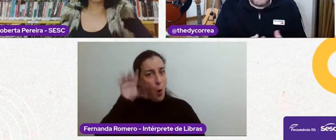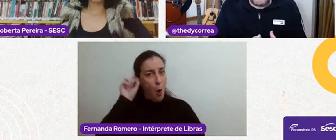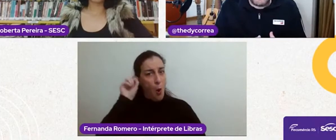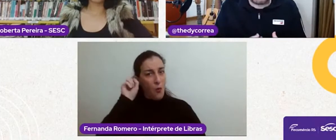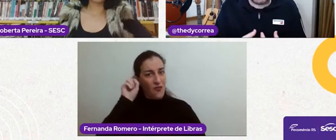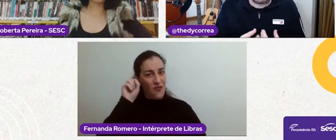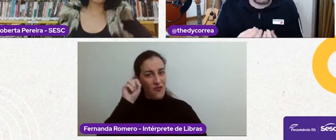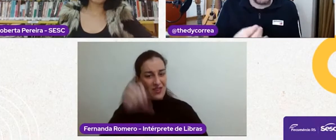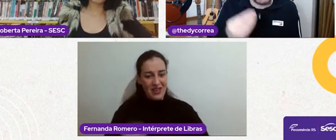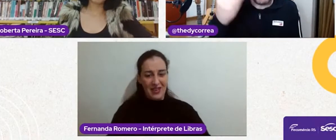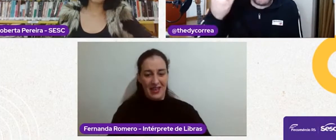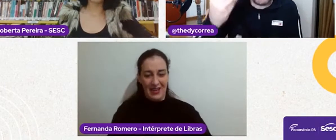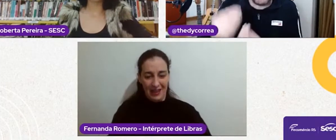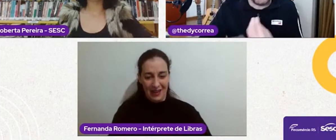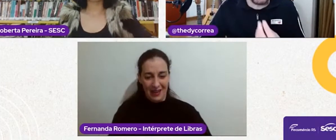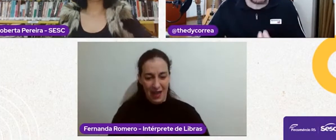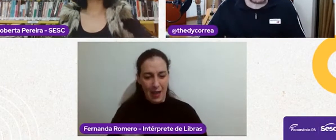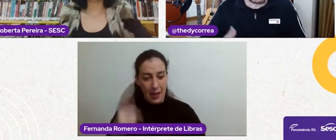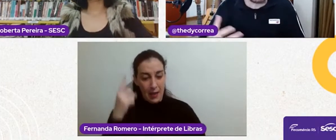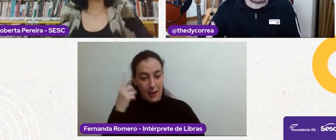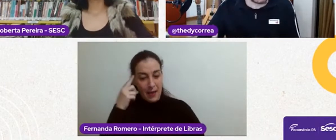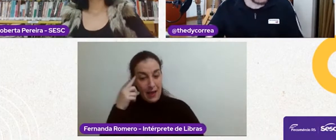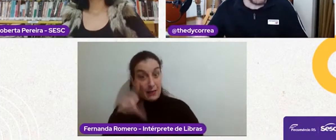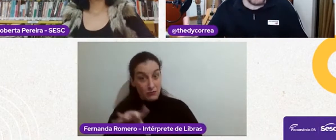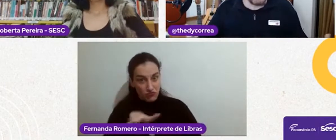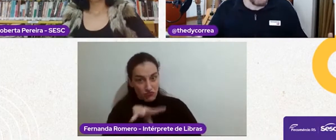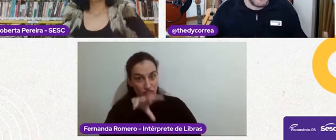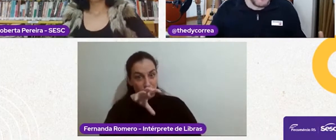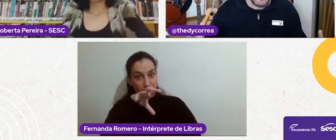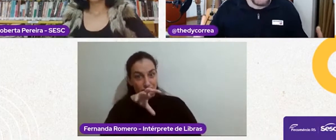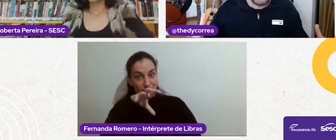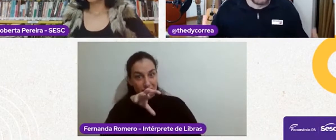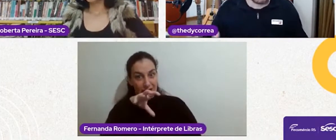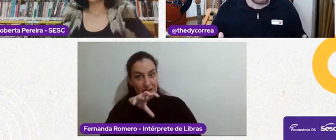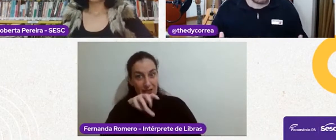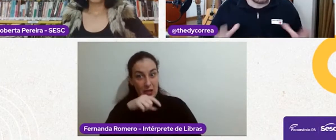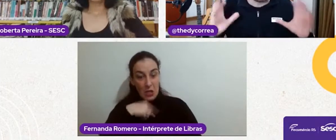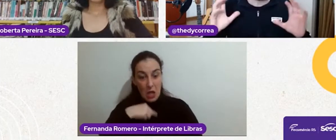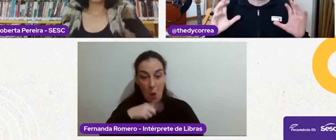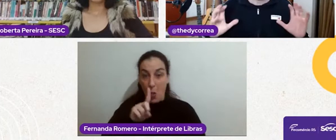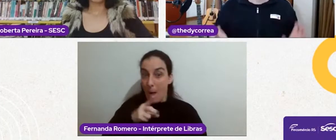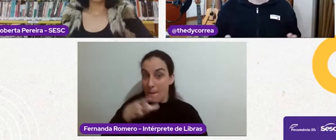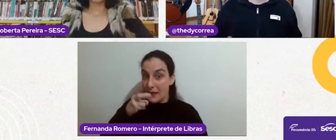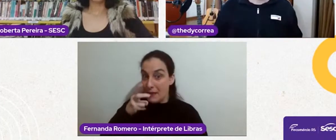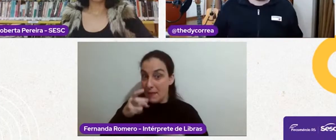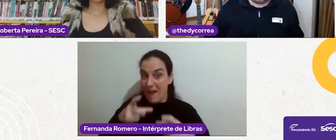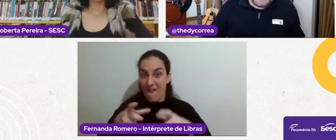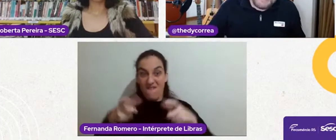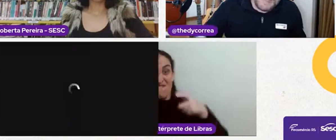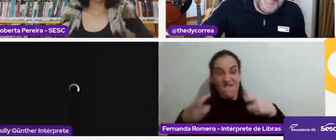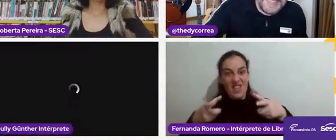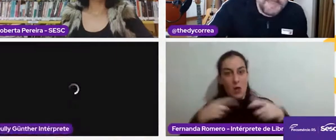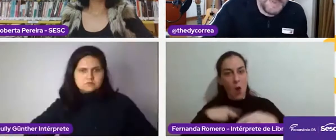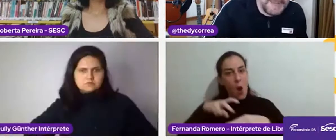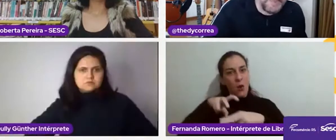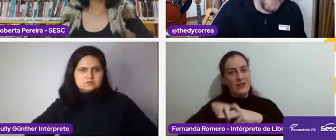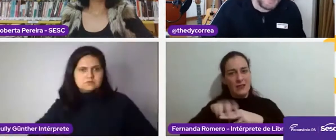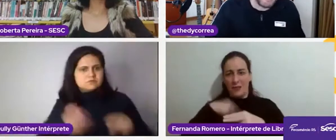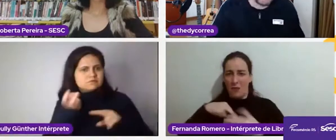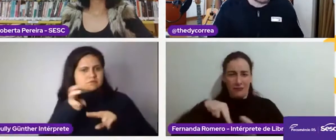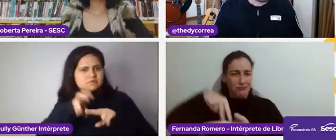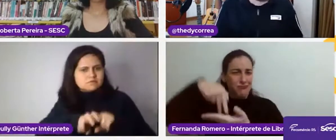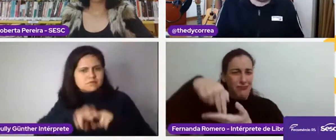O autor, ele pensou numa respiração entre uma música e outra que no vinil, tu senta, tu não vai levantar lá e